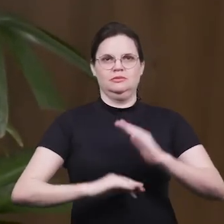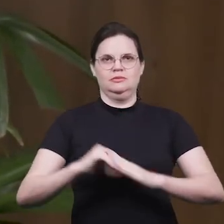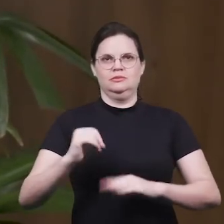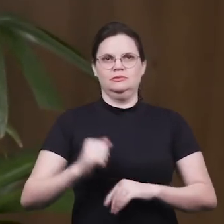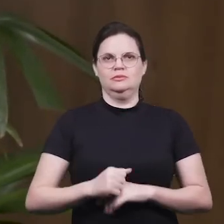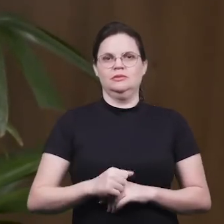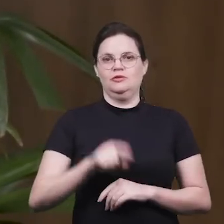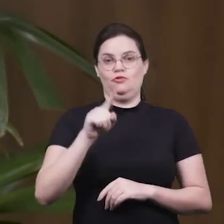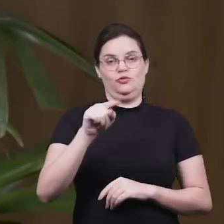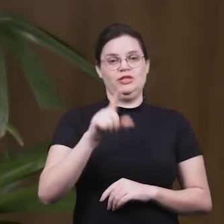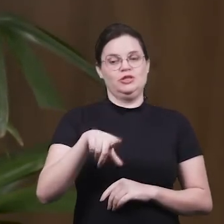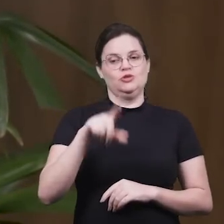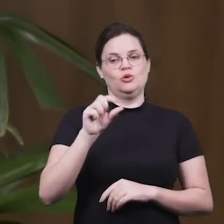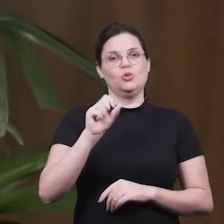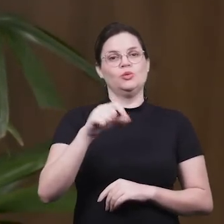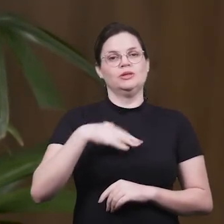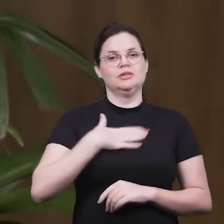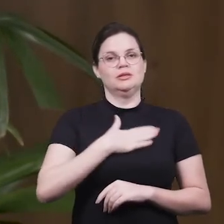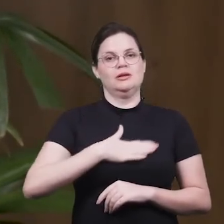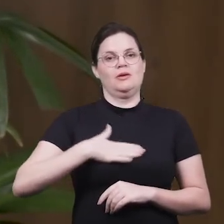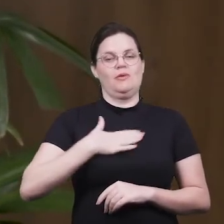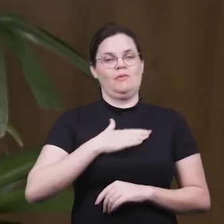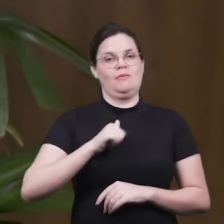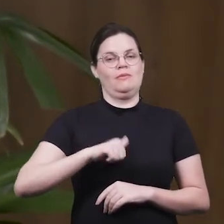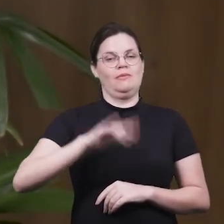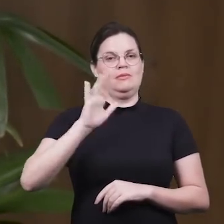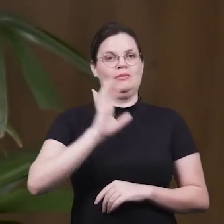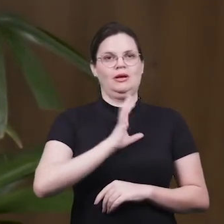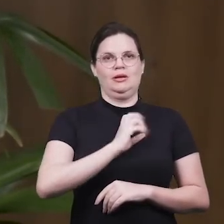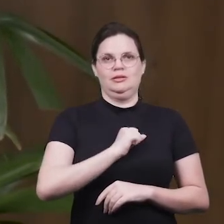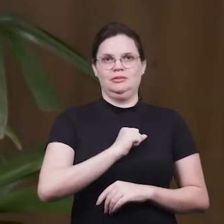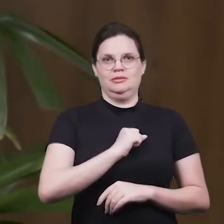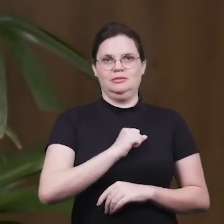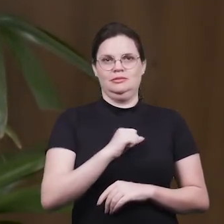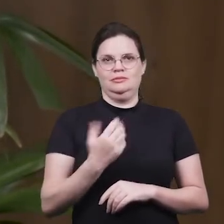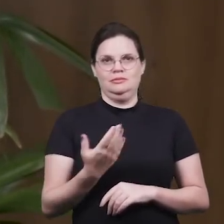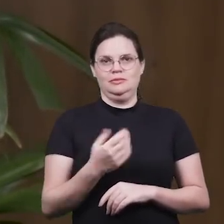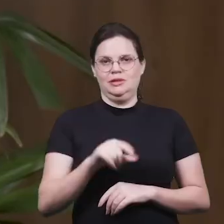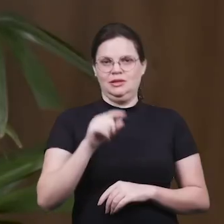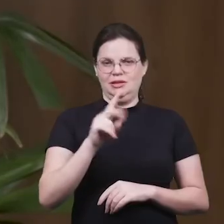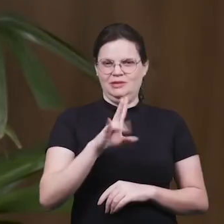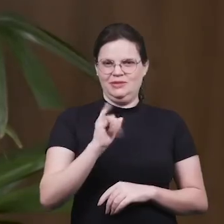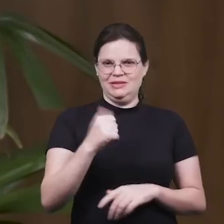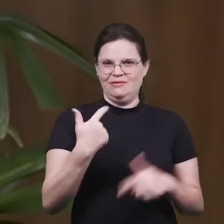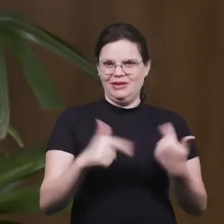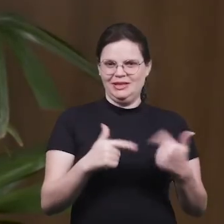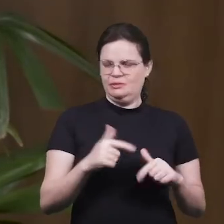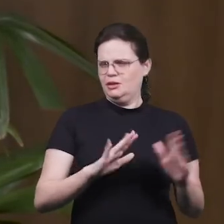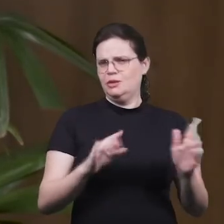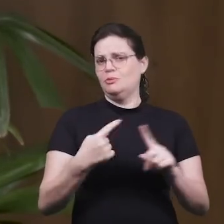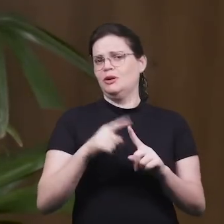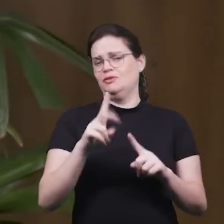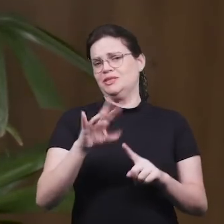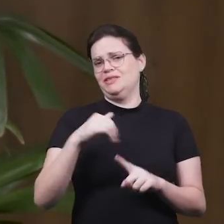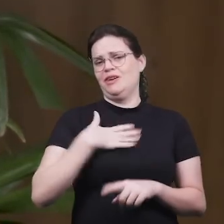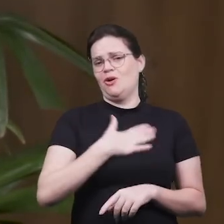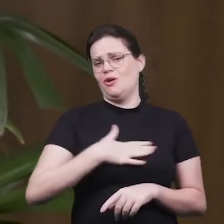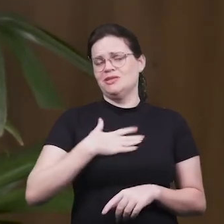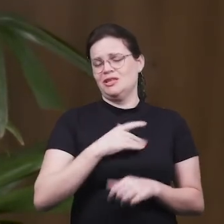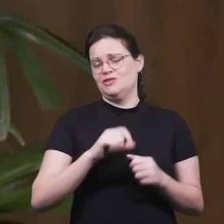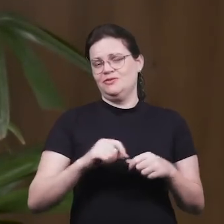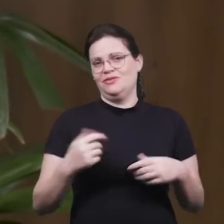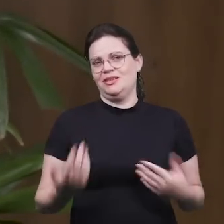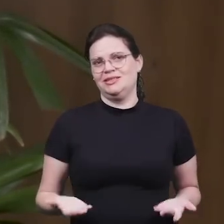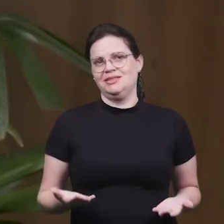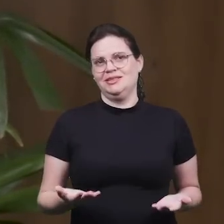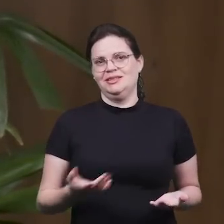você ama fazer e você não vai trabalhar nenhum dia da sua vida, não é? Porque o